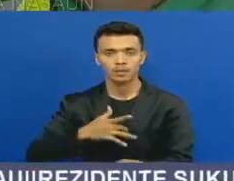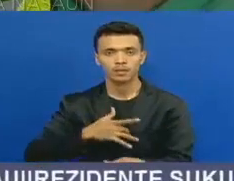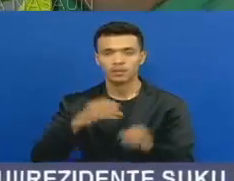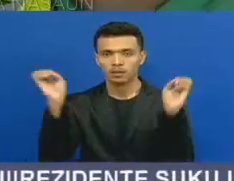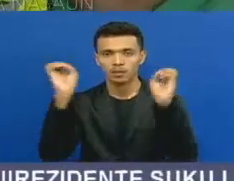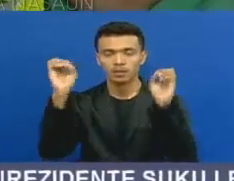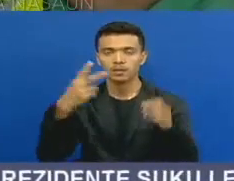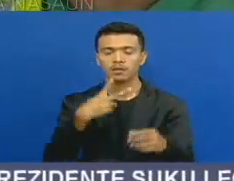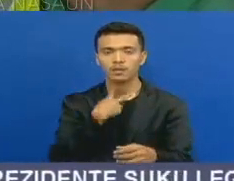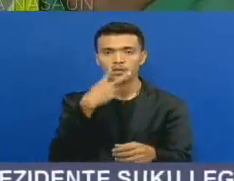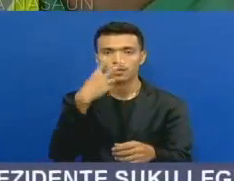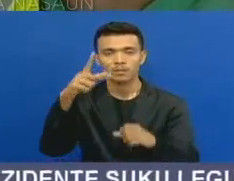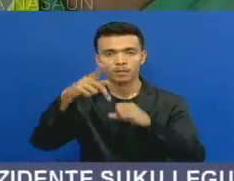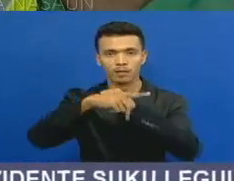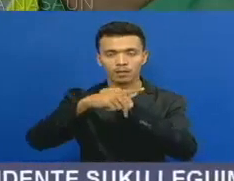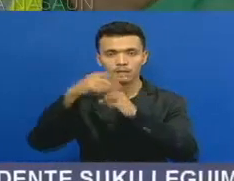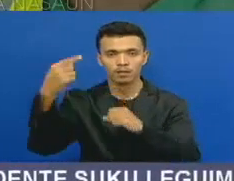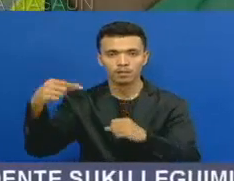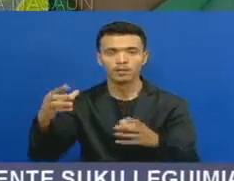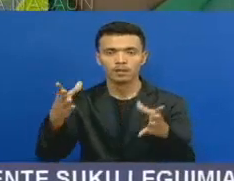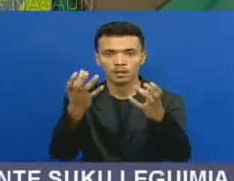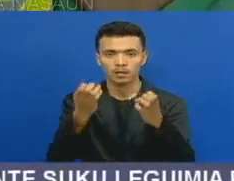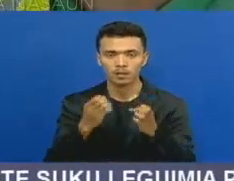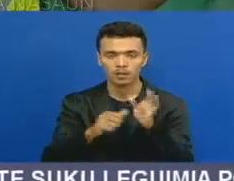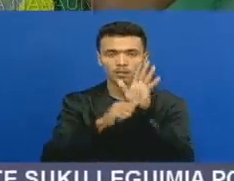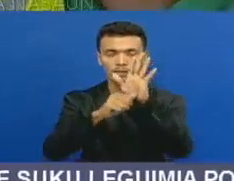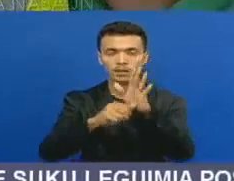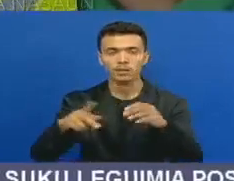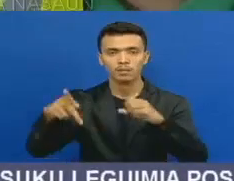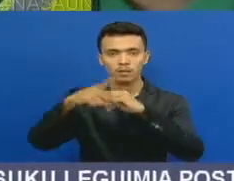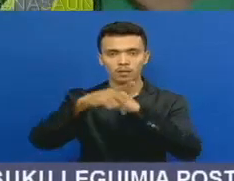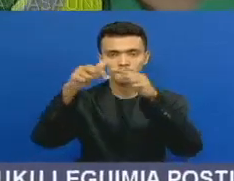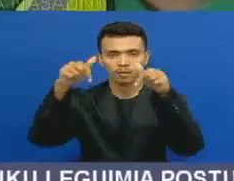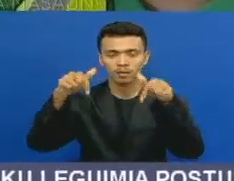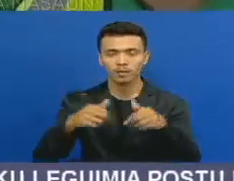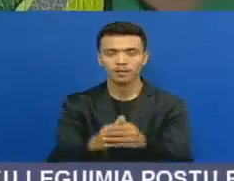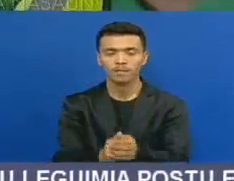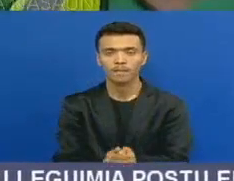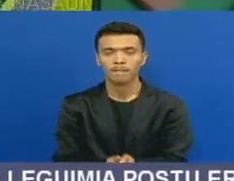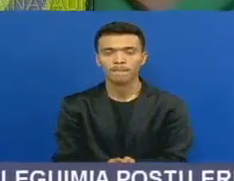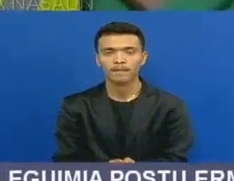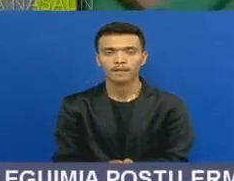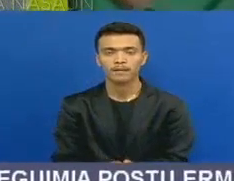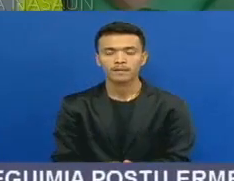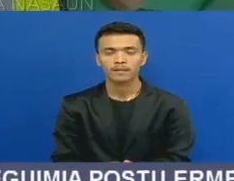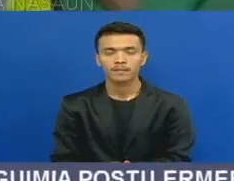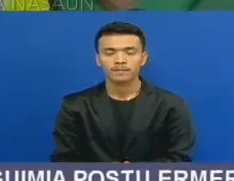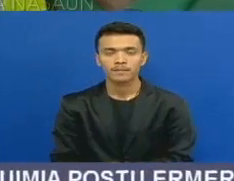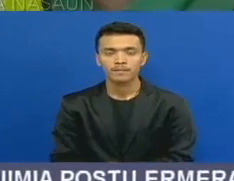elian Partido Verde sacar representa Sir Roto e a Partido Juné. Intenção ba e tenia quadros engenheiros